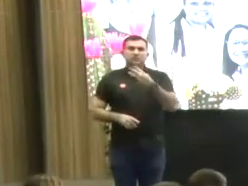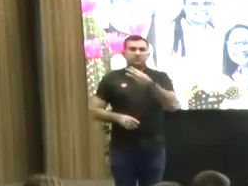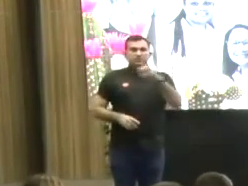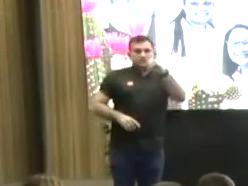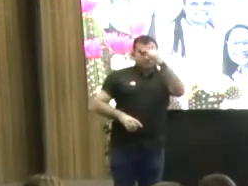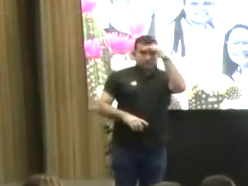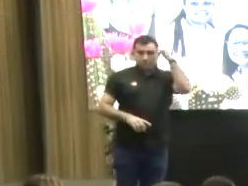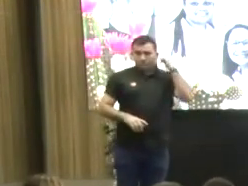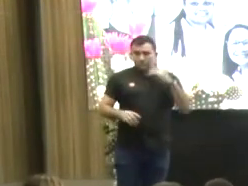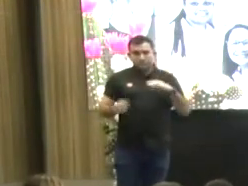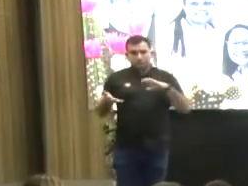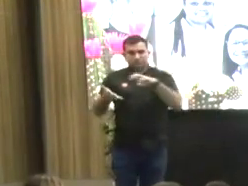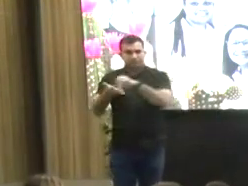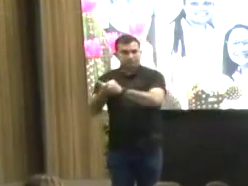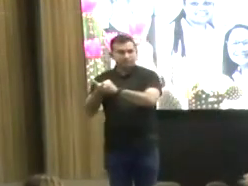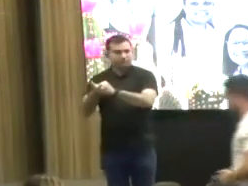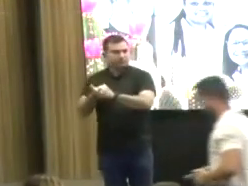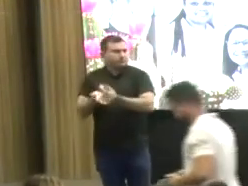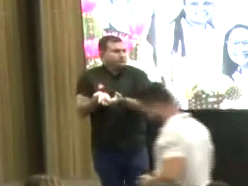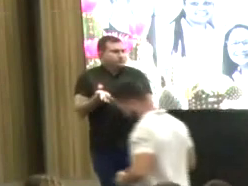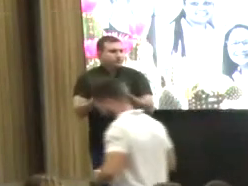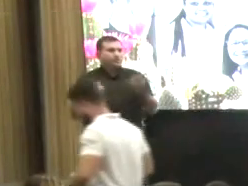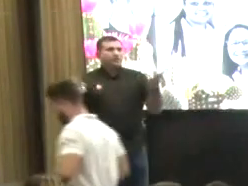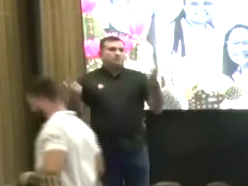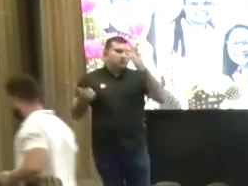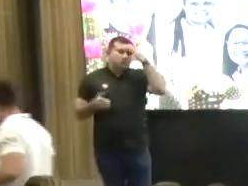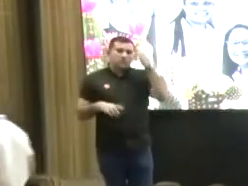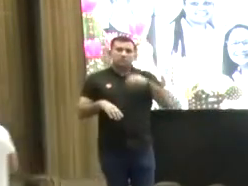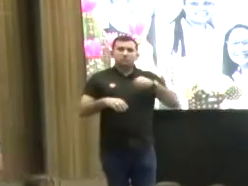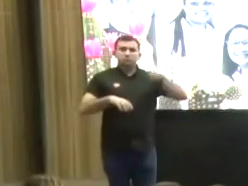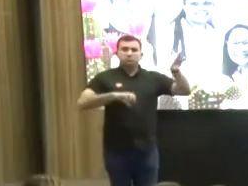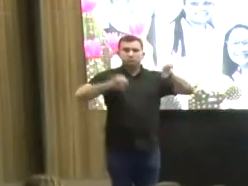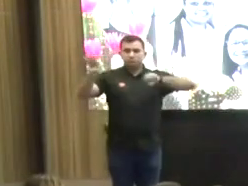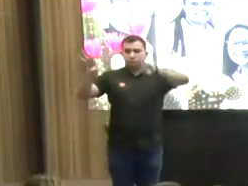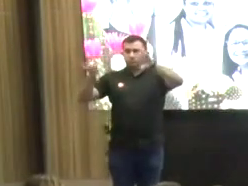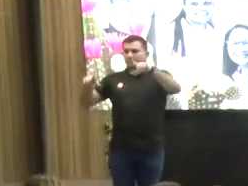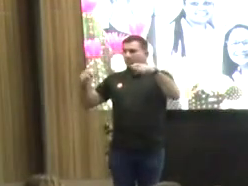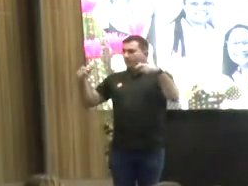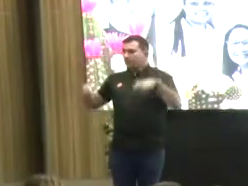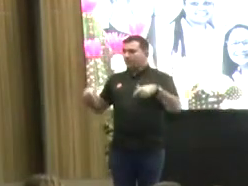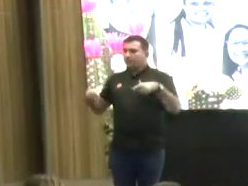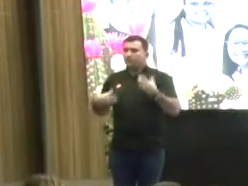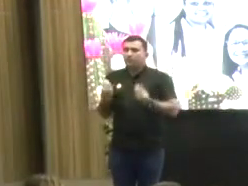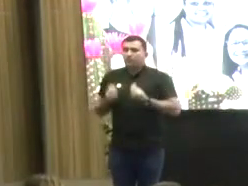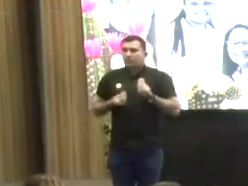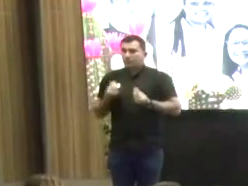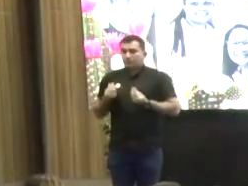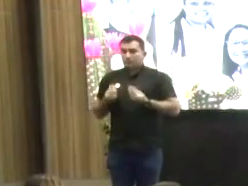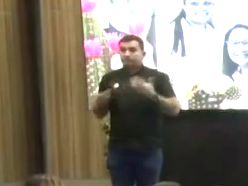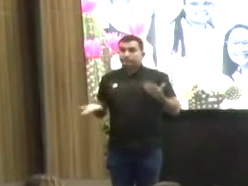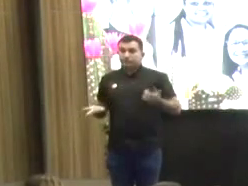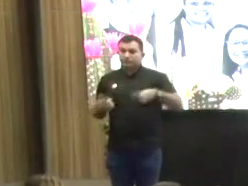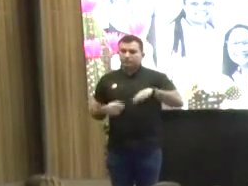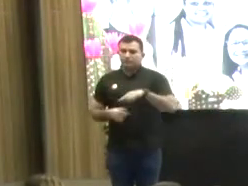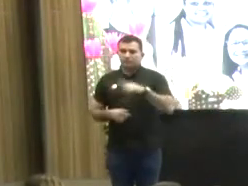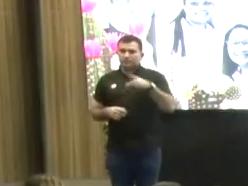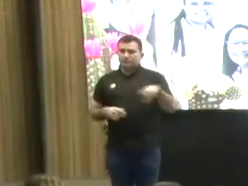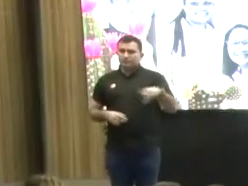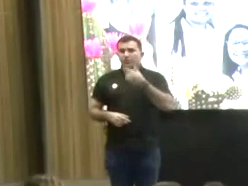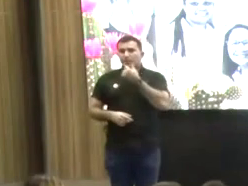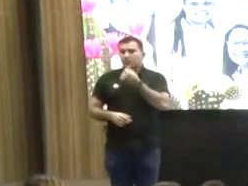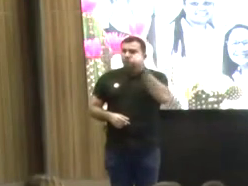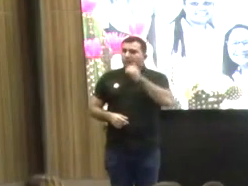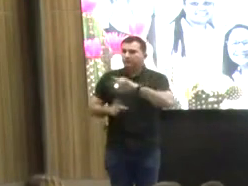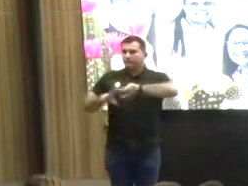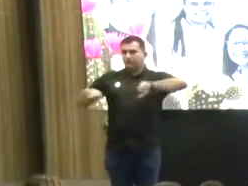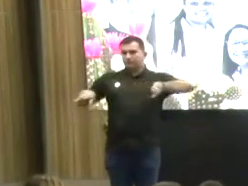outros. Então a gente está com uma política. Por isso que nós, professoras e professores de instituições públicas, principalmente,